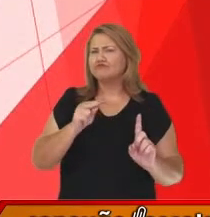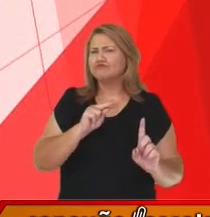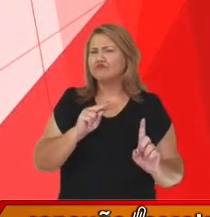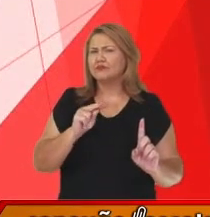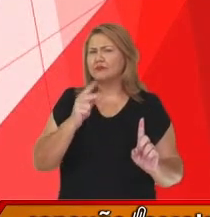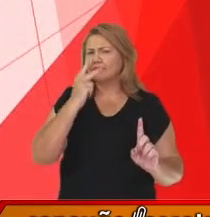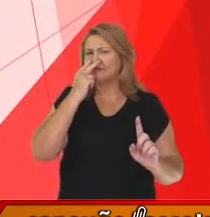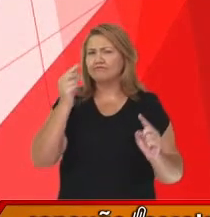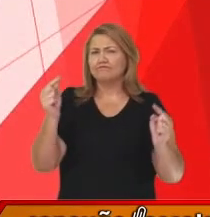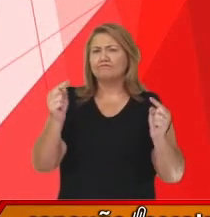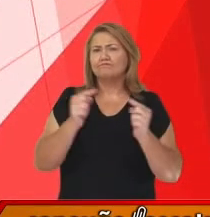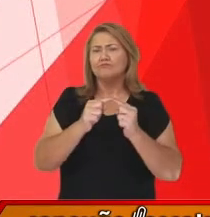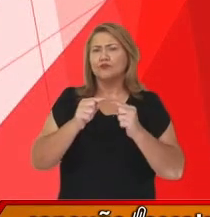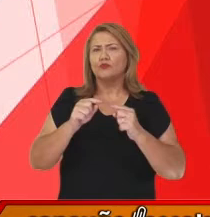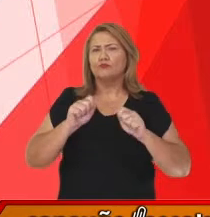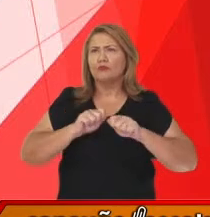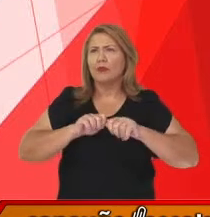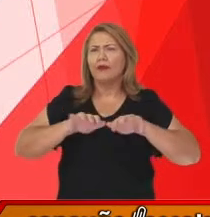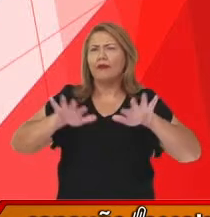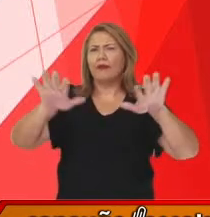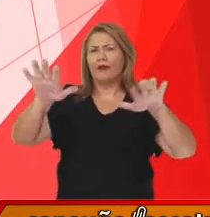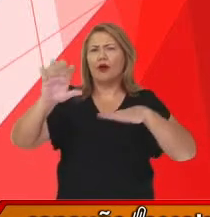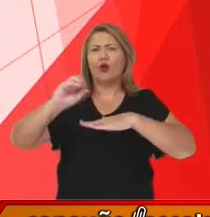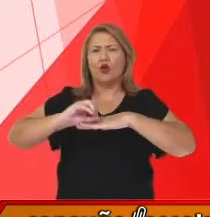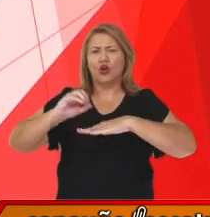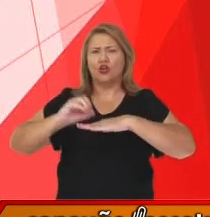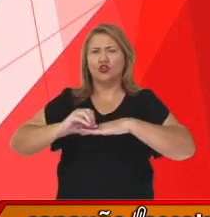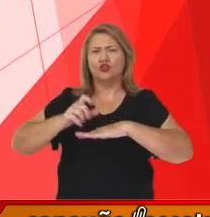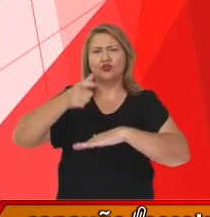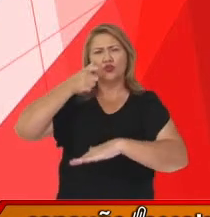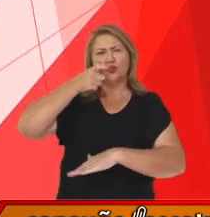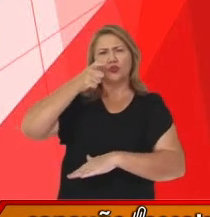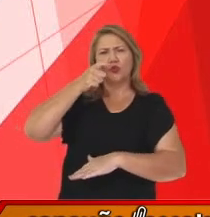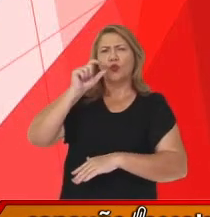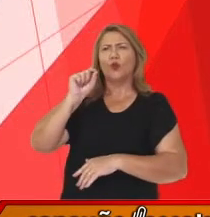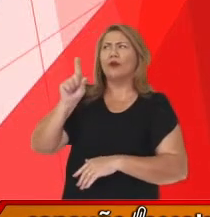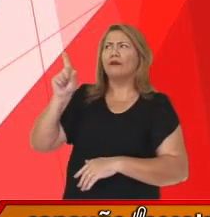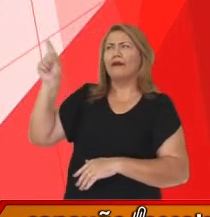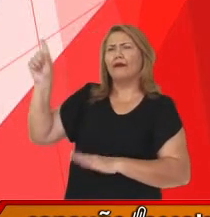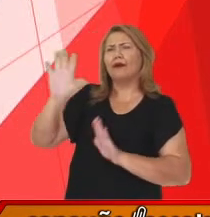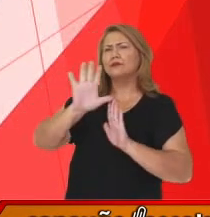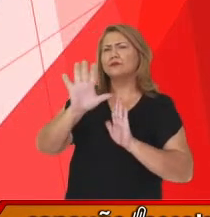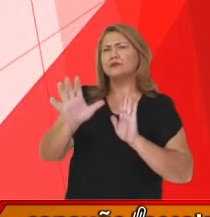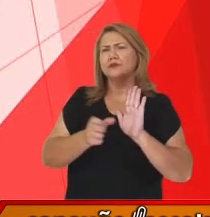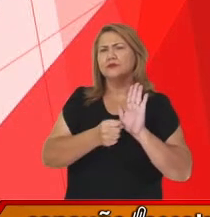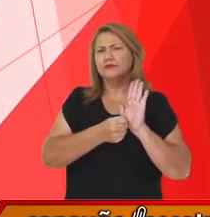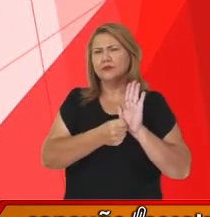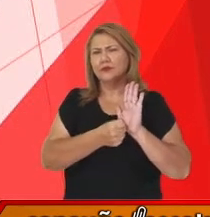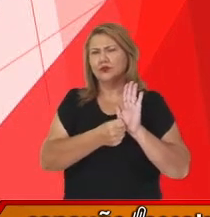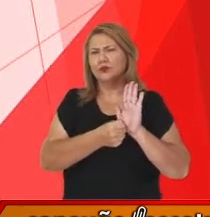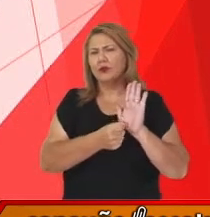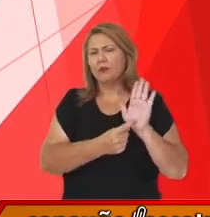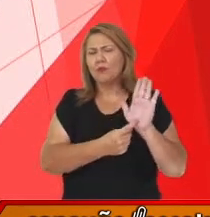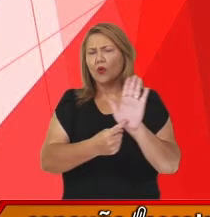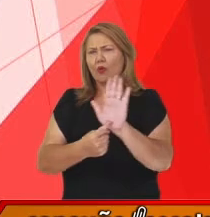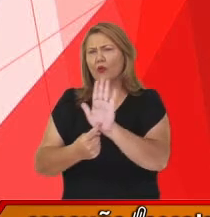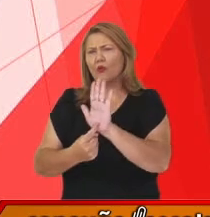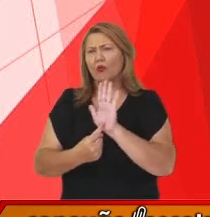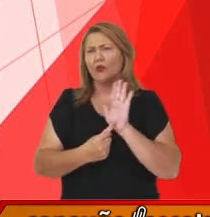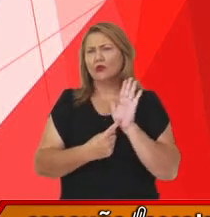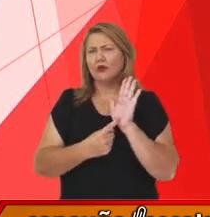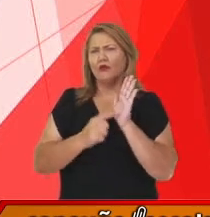para o Oeste. Eu gostaria que vocês pudessem observar o que é que ela simboliza, o que ela está levando, quem